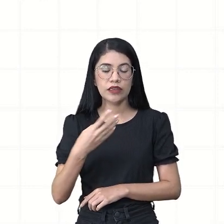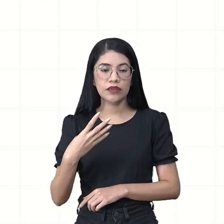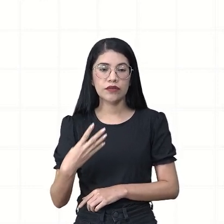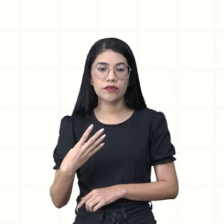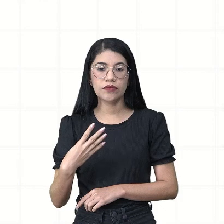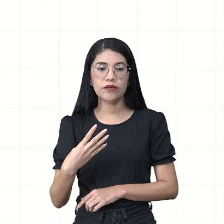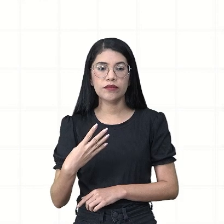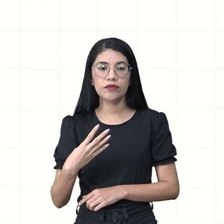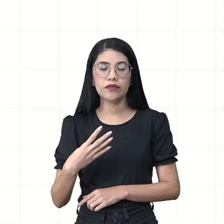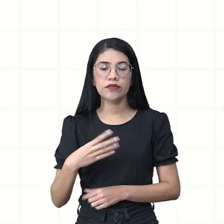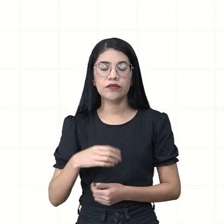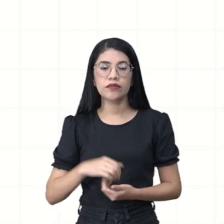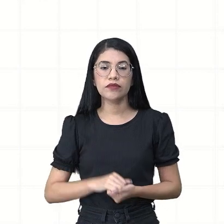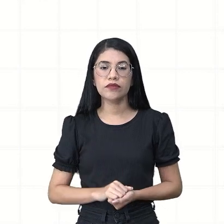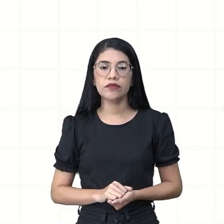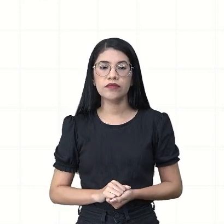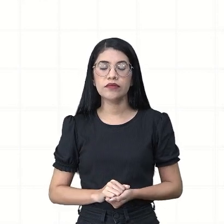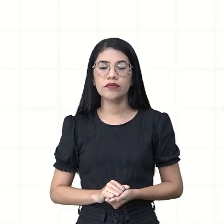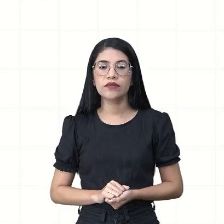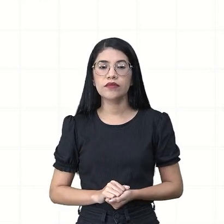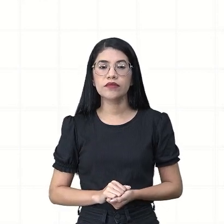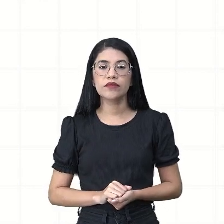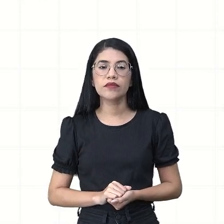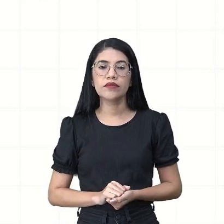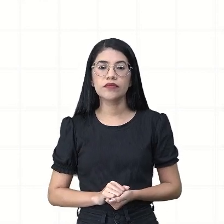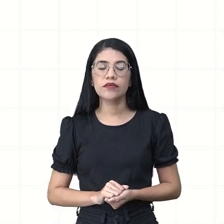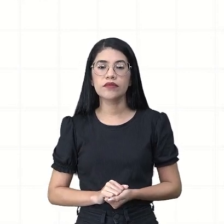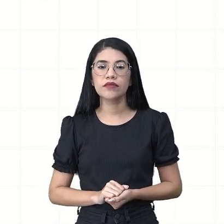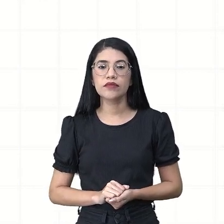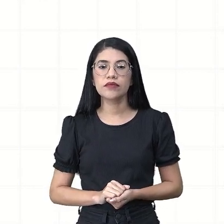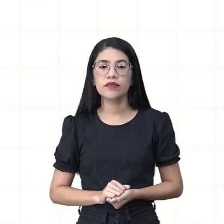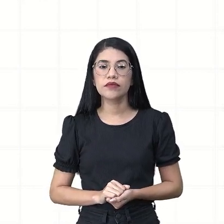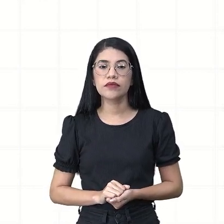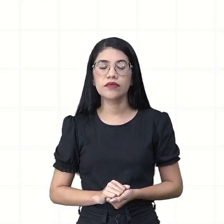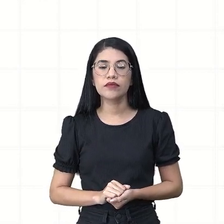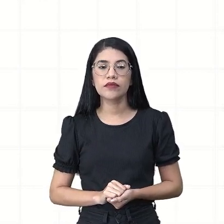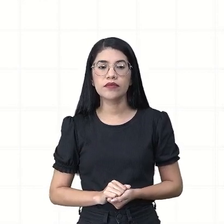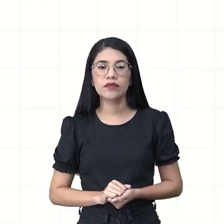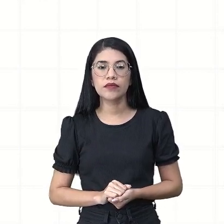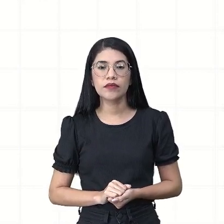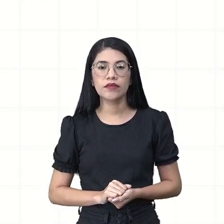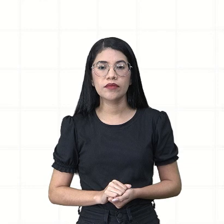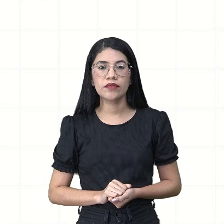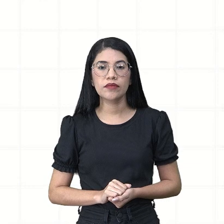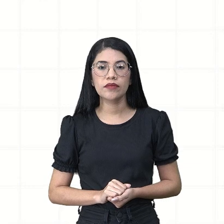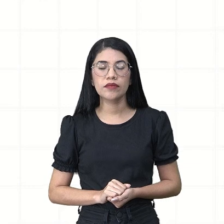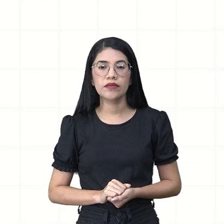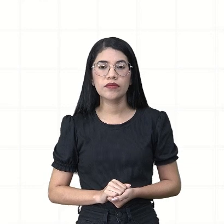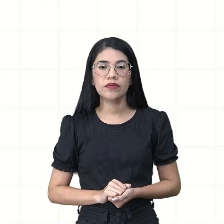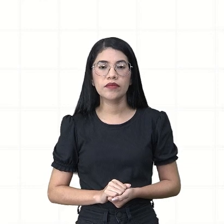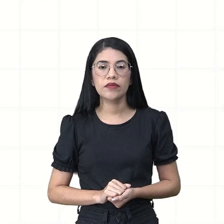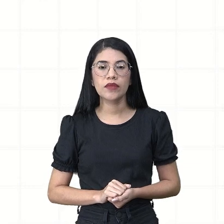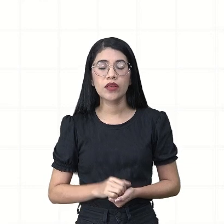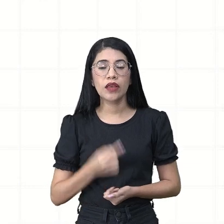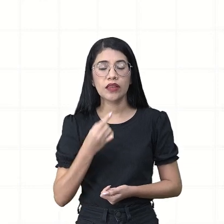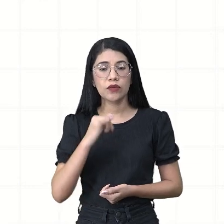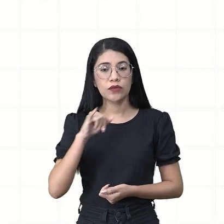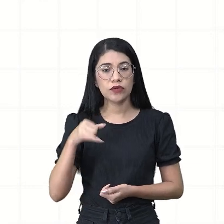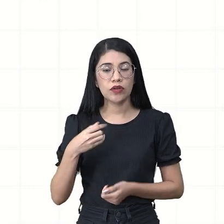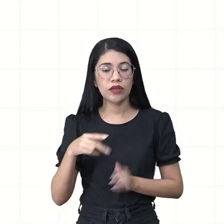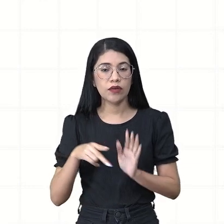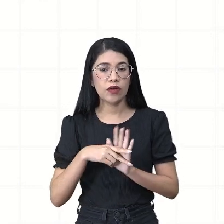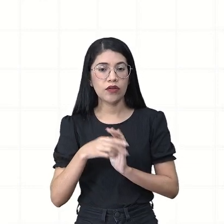914, né? E quando a gente faz a continha aqui dos pés, né, vai dar